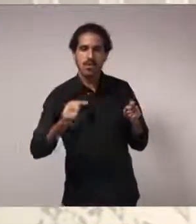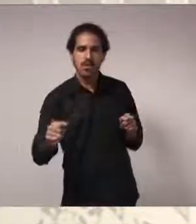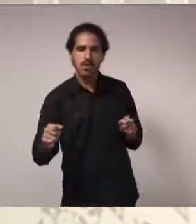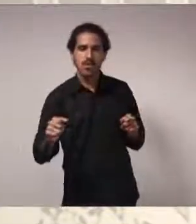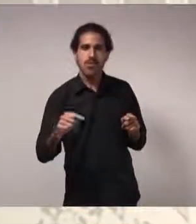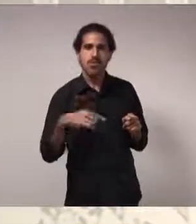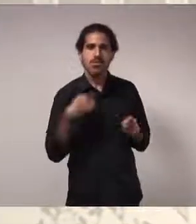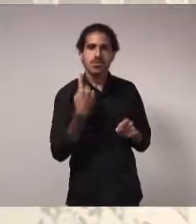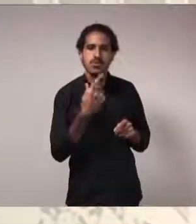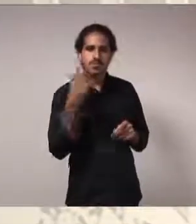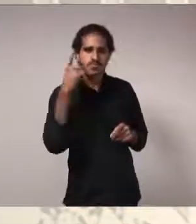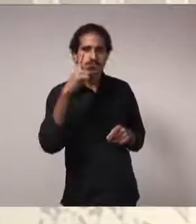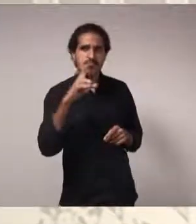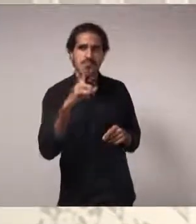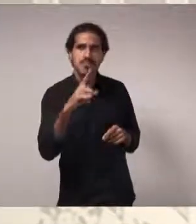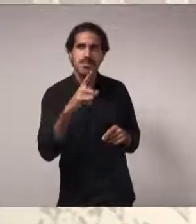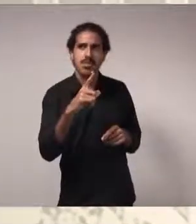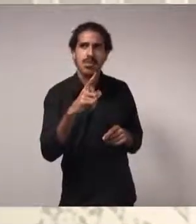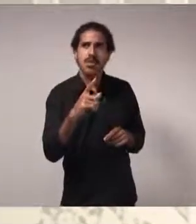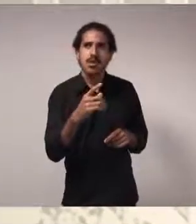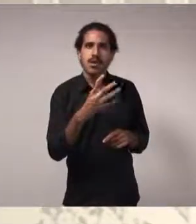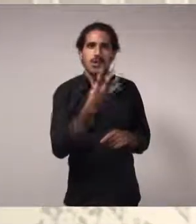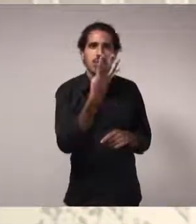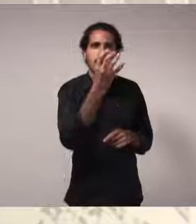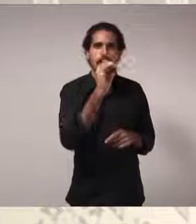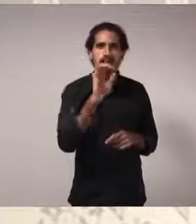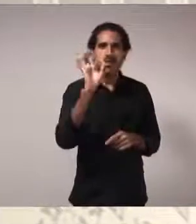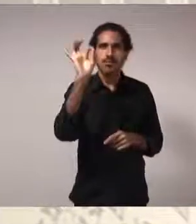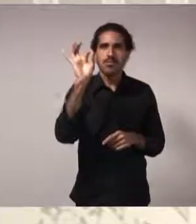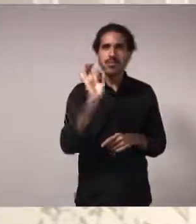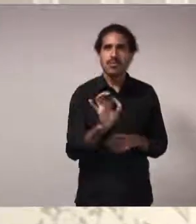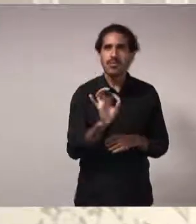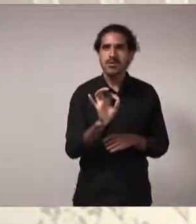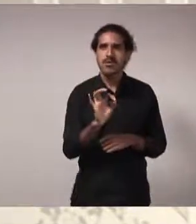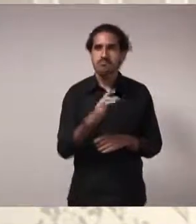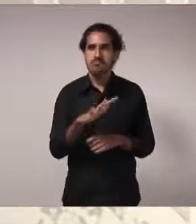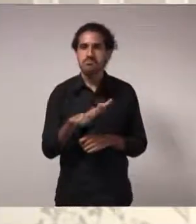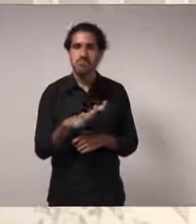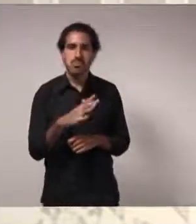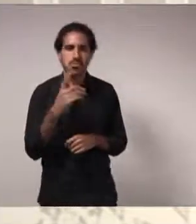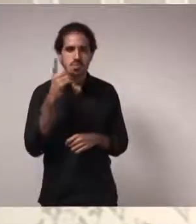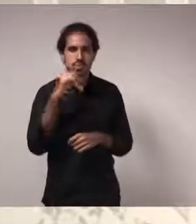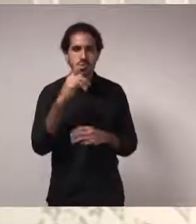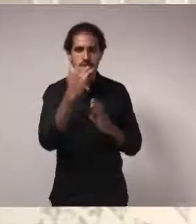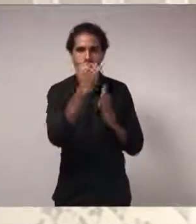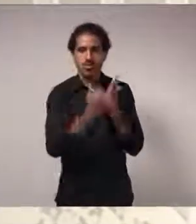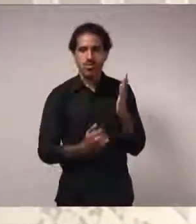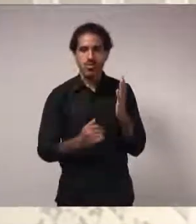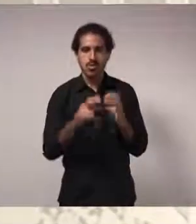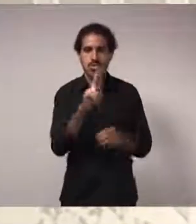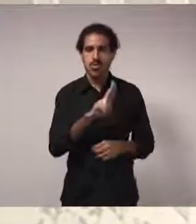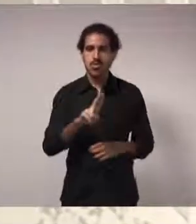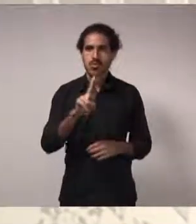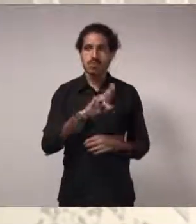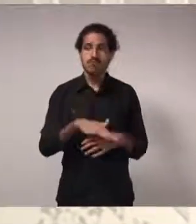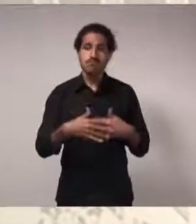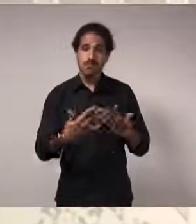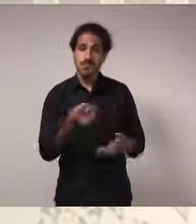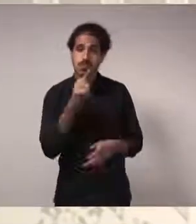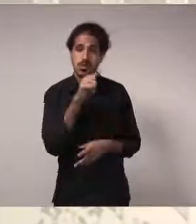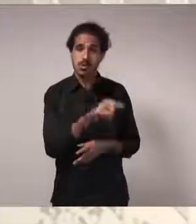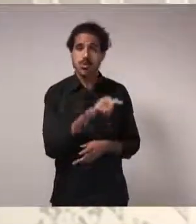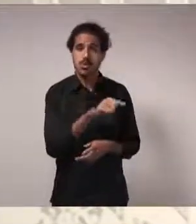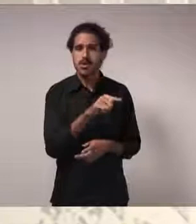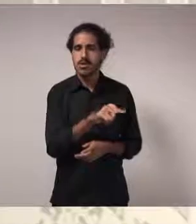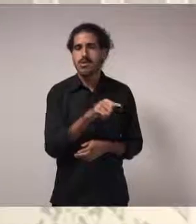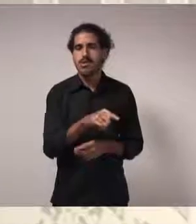de eficiência da ordem de 40% até 50% na redução do consumo. Então,